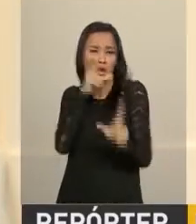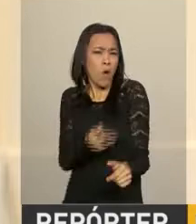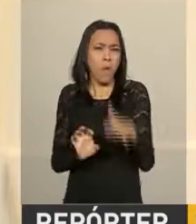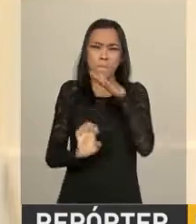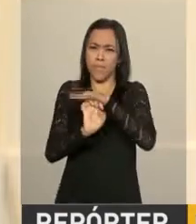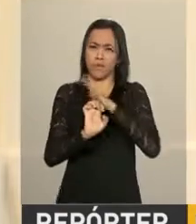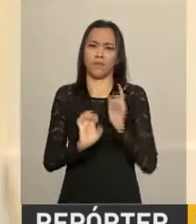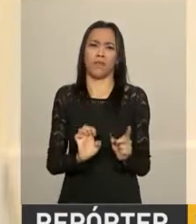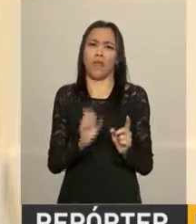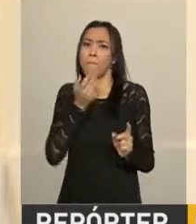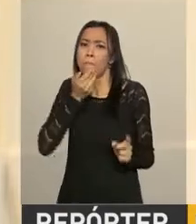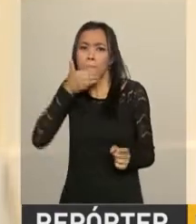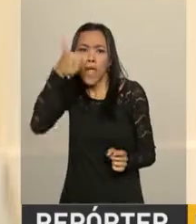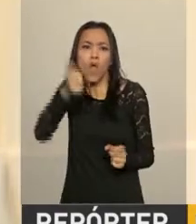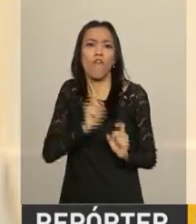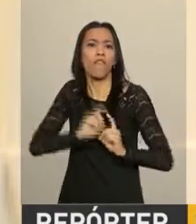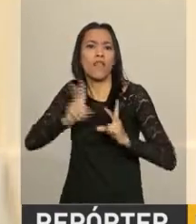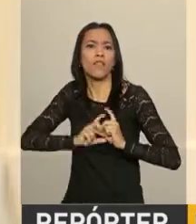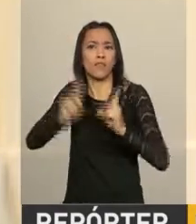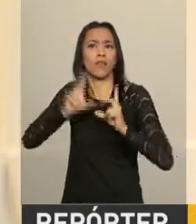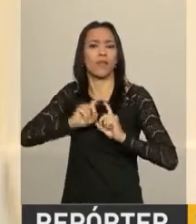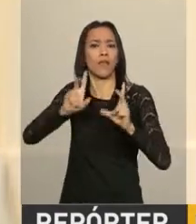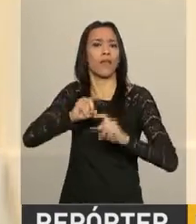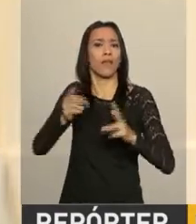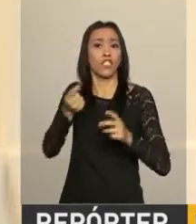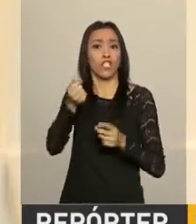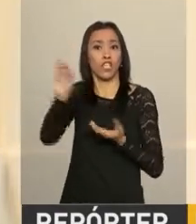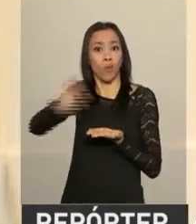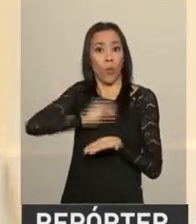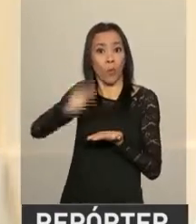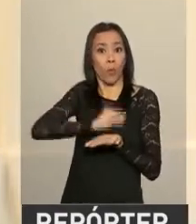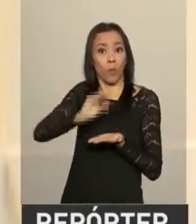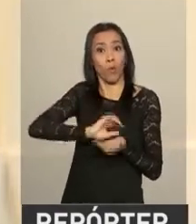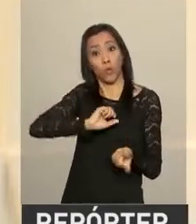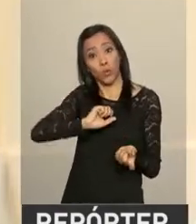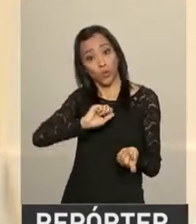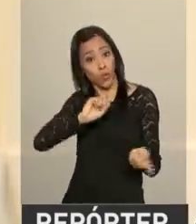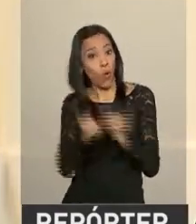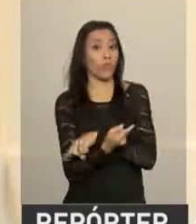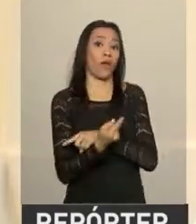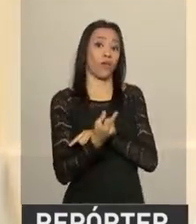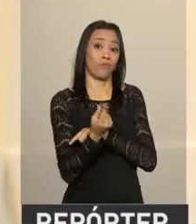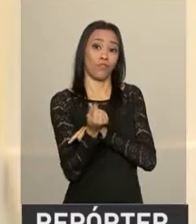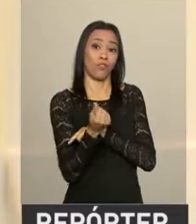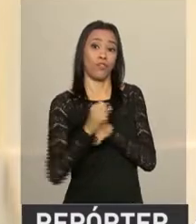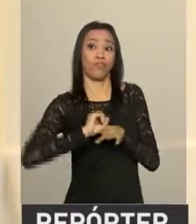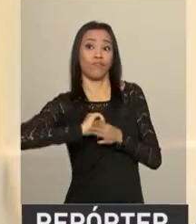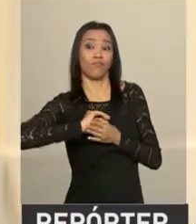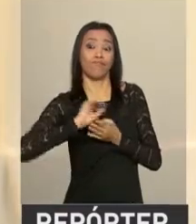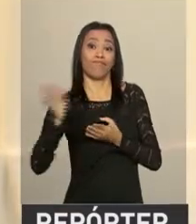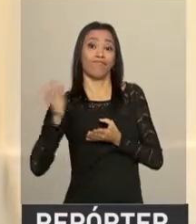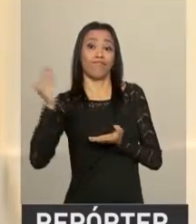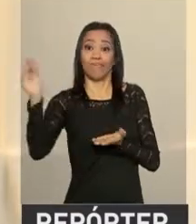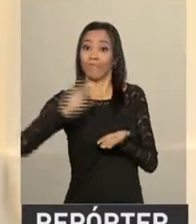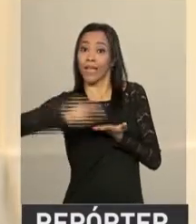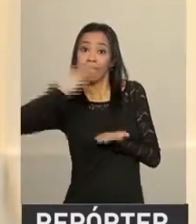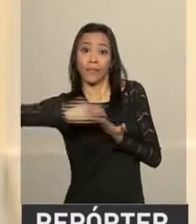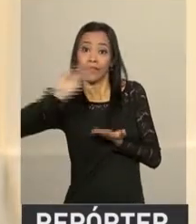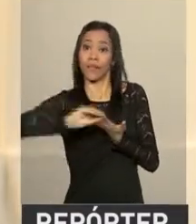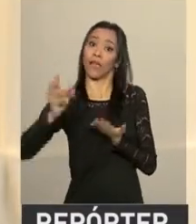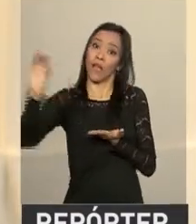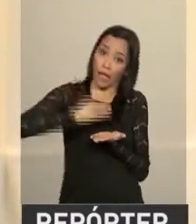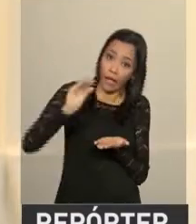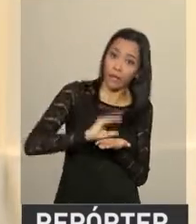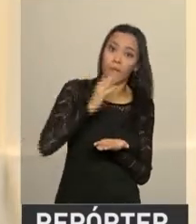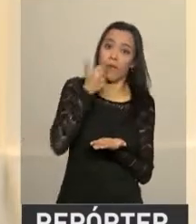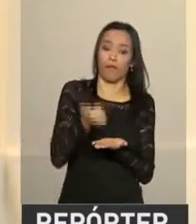é melhor vender mais entrar mais dinheiro do que sair do que comprar mais então nós estamos vendendo console nós estamos